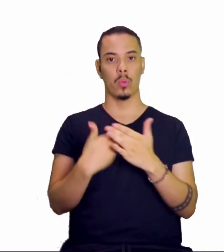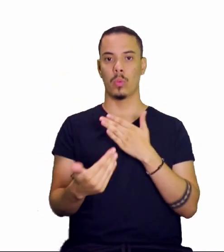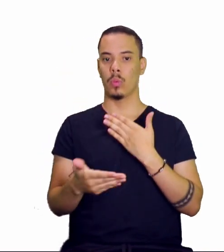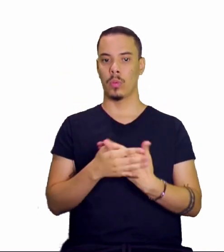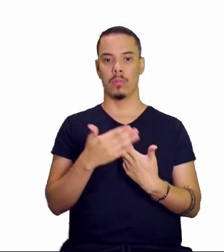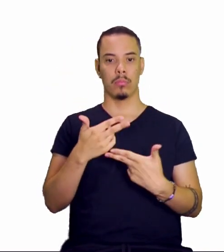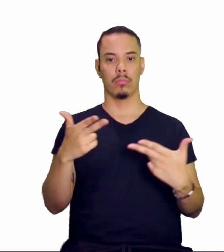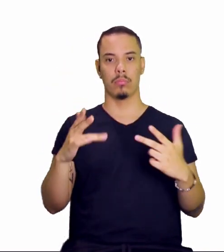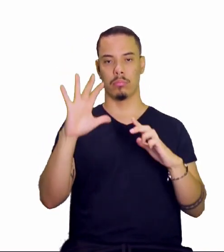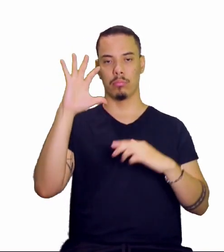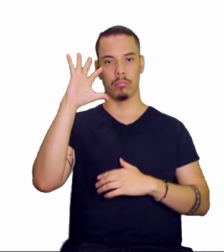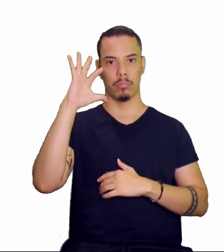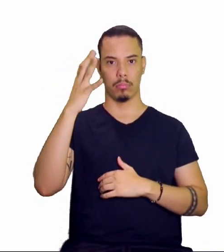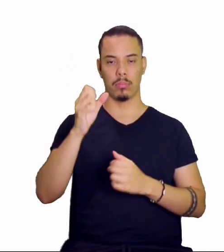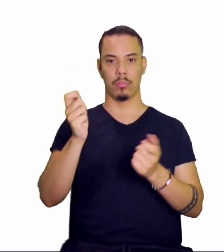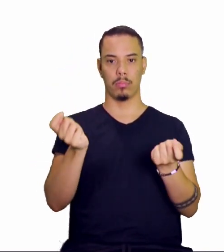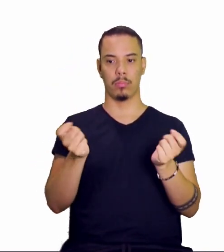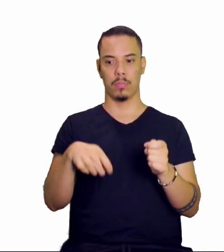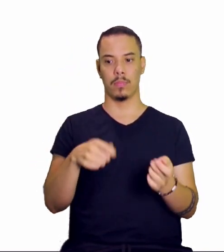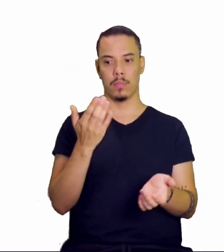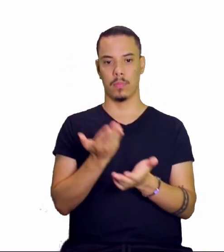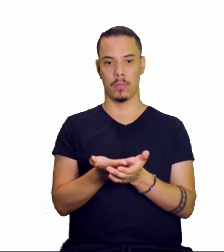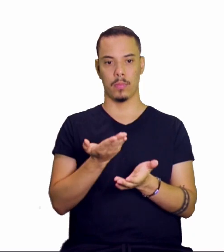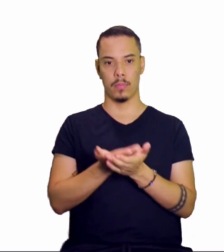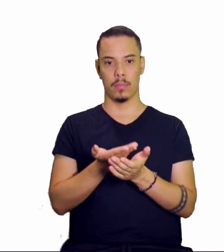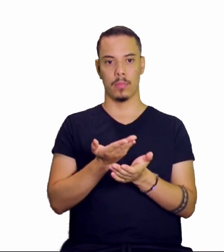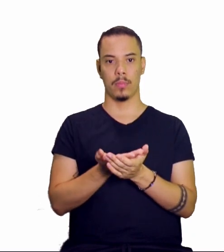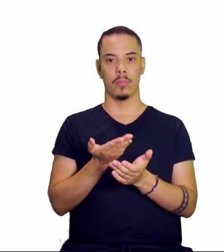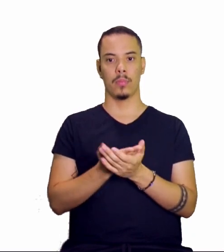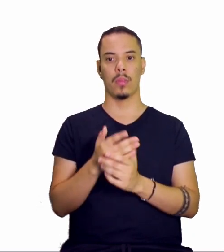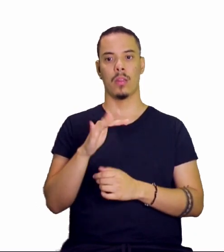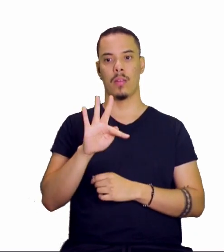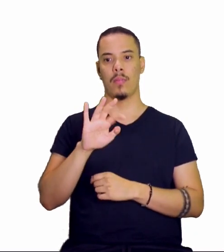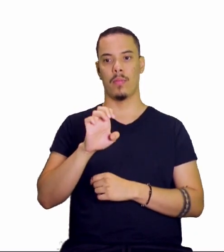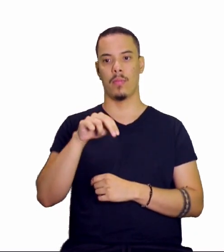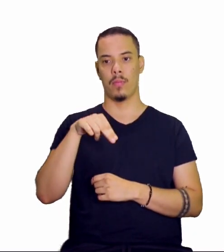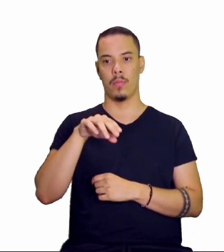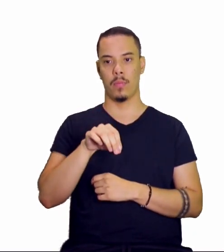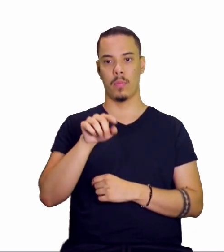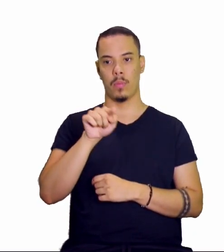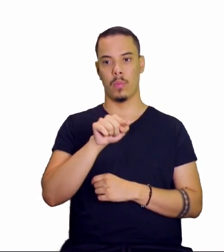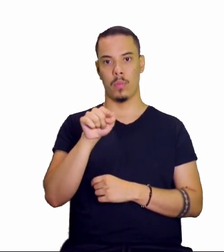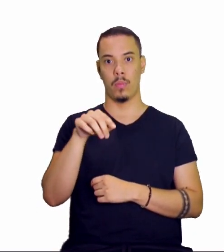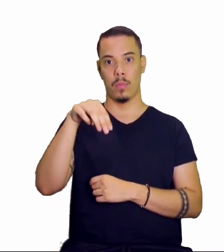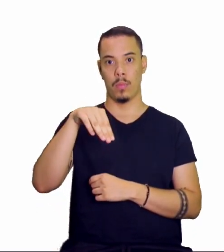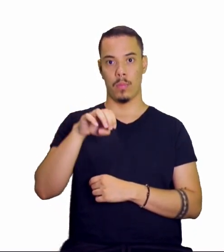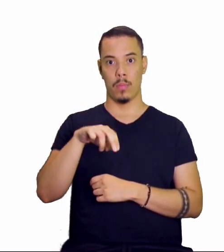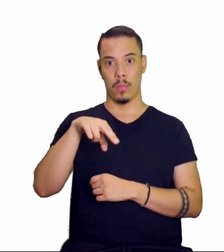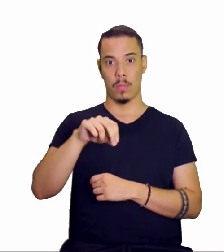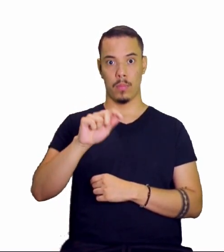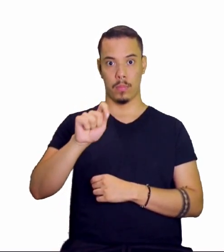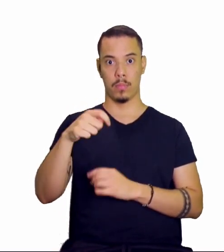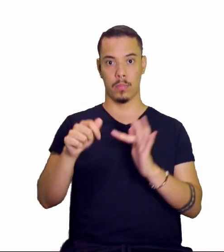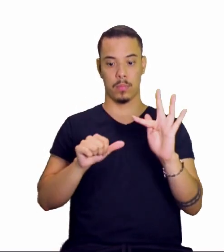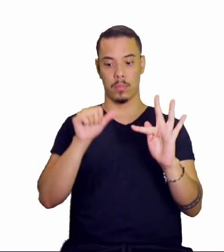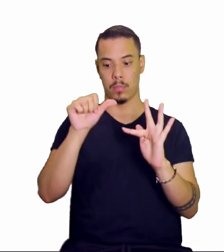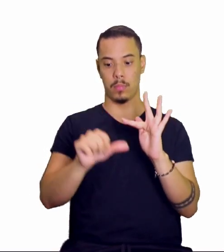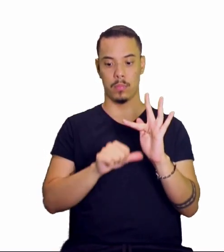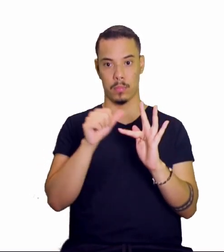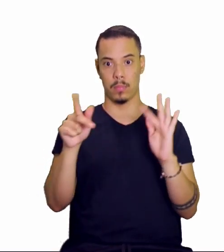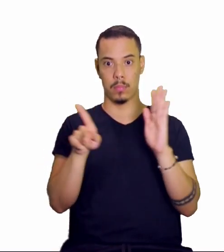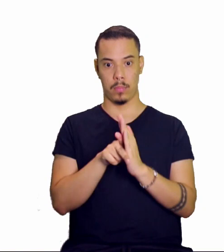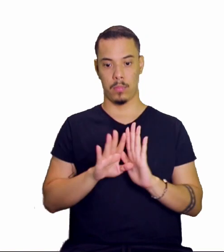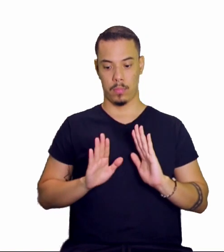que nós podemos estudá-lo. Isso. Nesse caso, o fenômeno físico, né, tem o químico, o biológico, nós estudamos os fenômenos